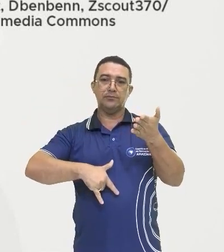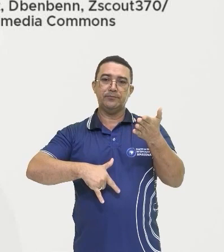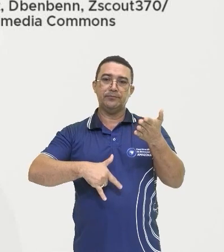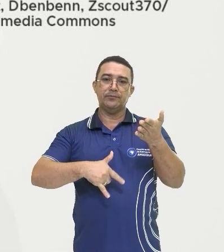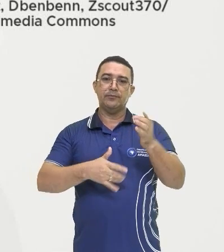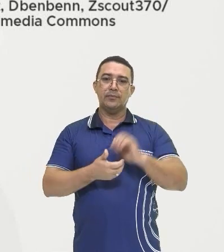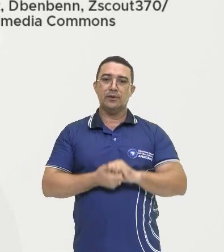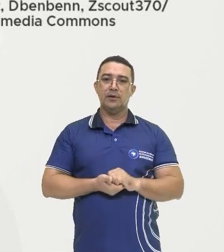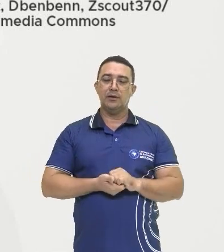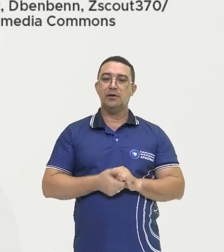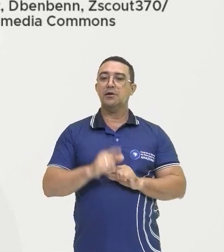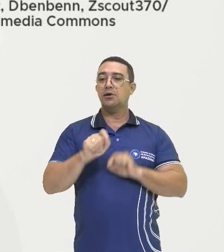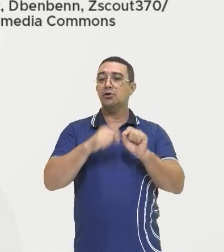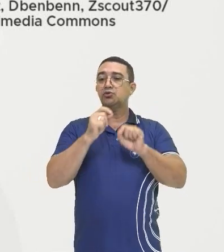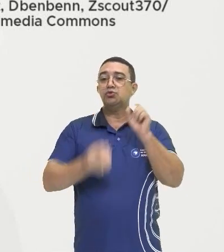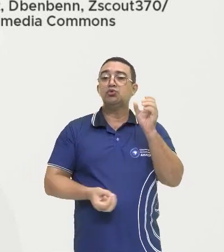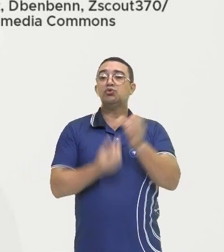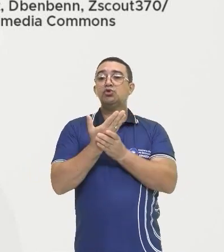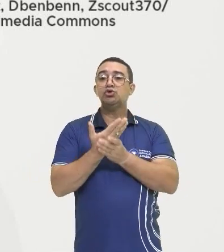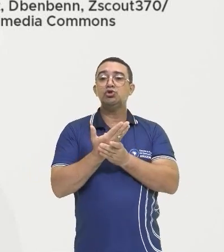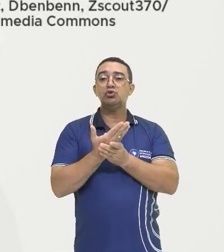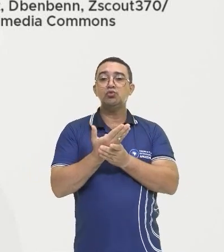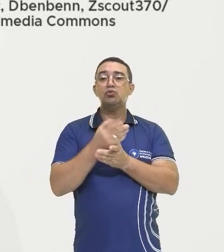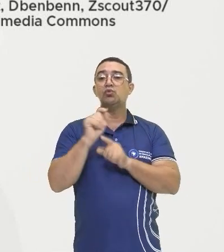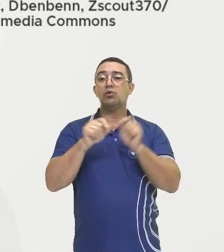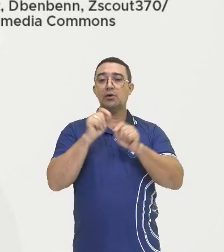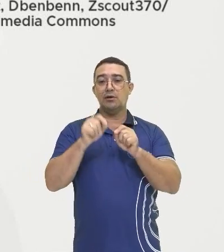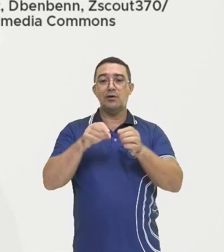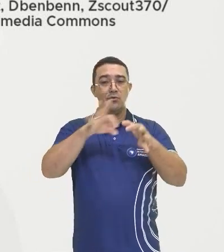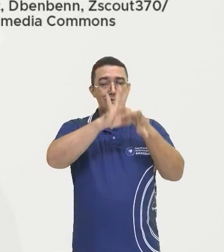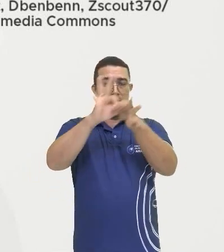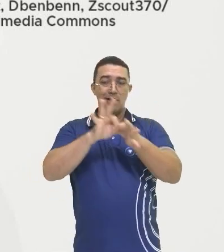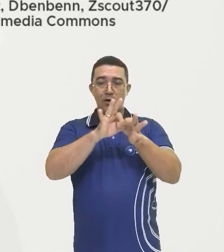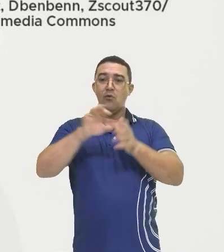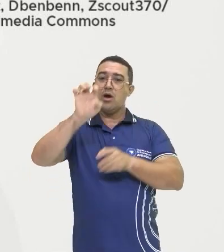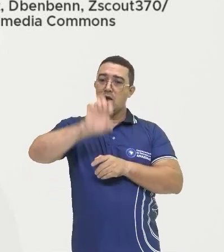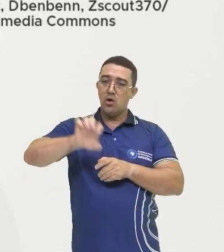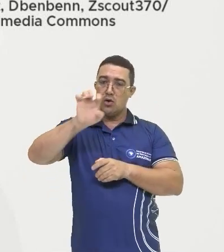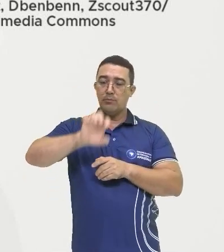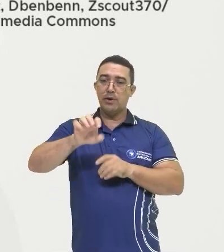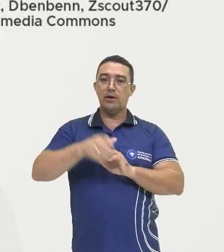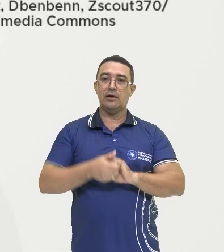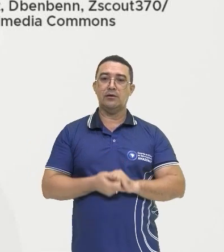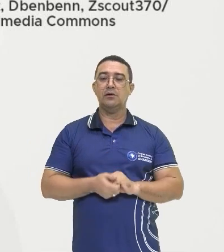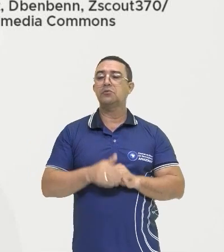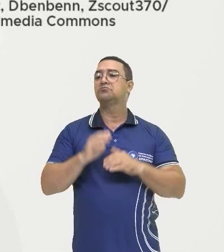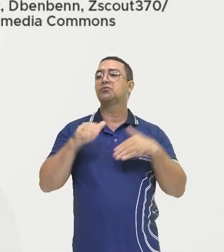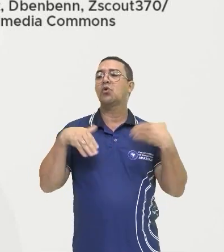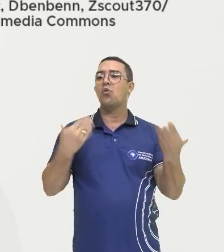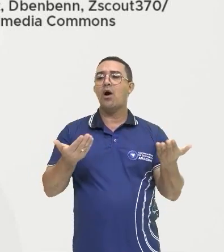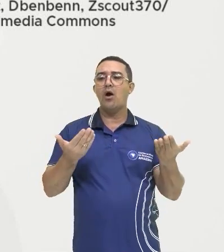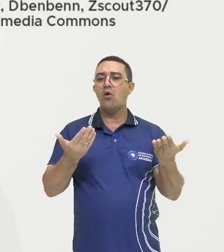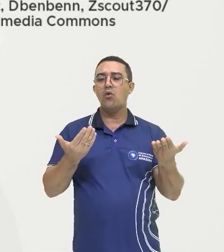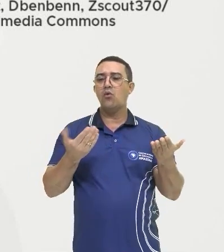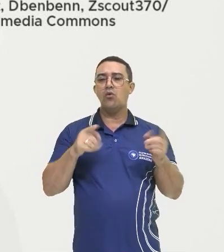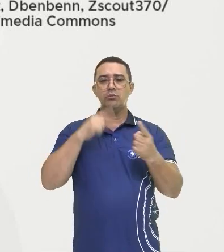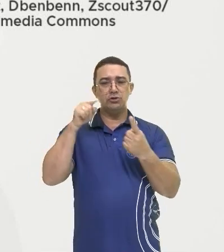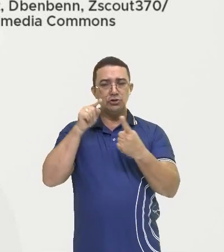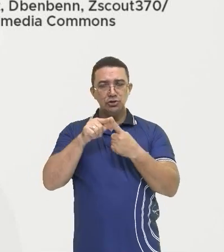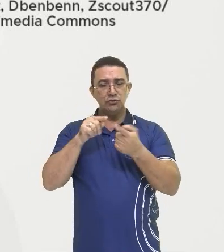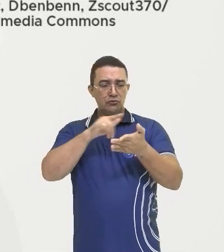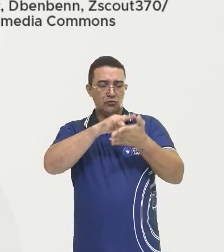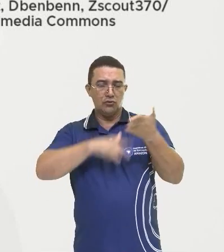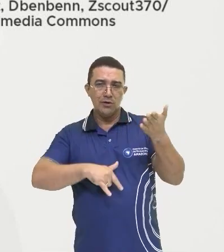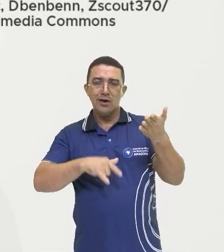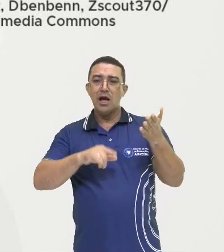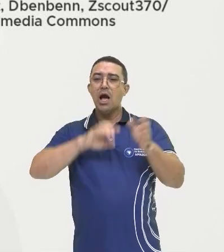dar realmente origem ao que o que nós chamamos hoje de União Europeia, e a finalidade da consolidação, o propósito